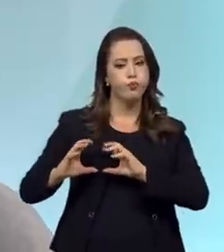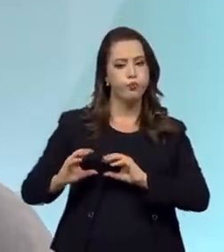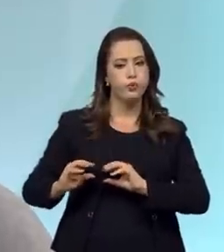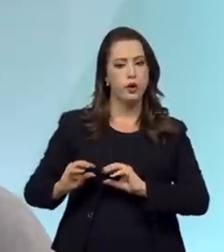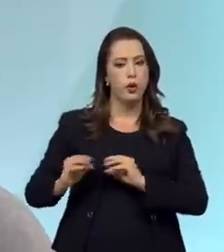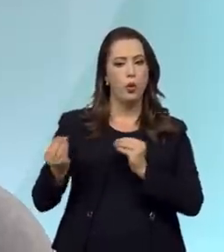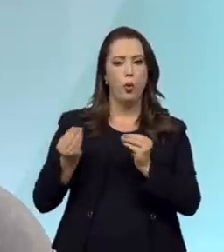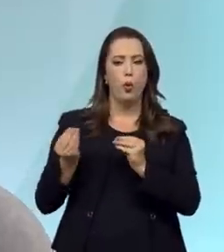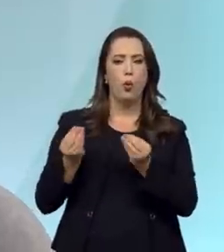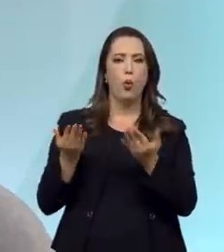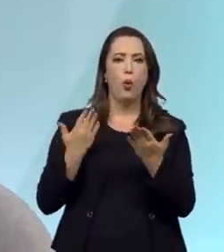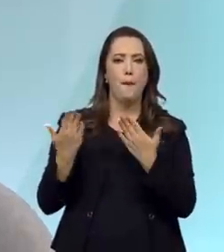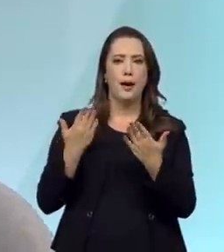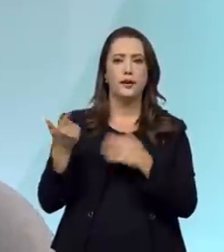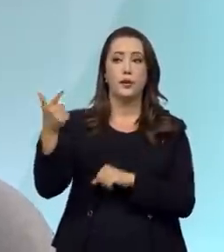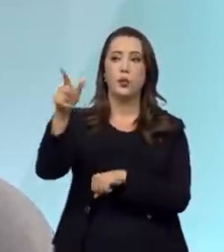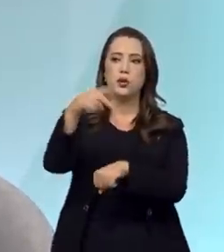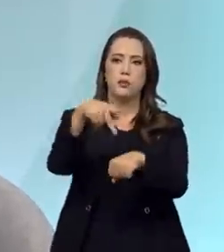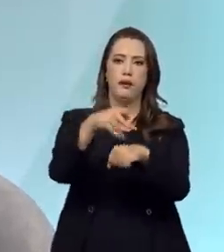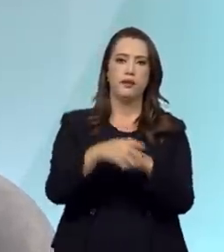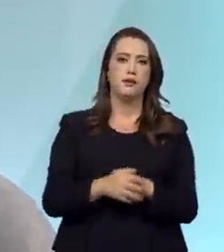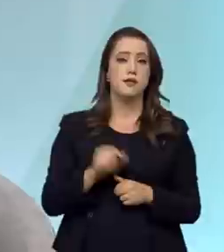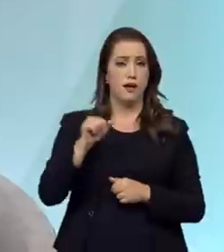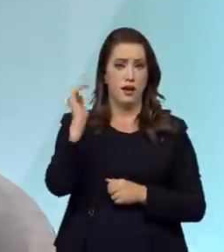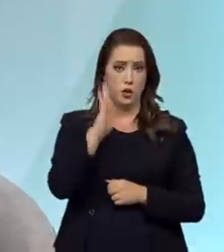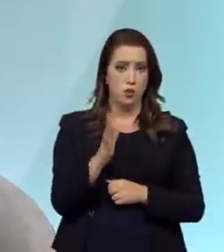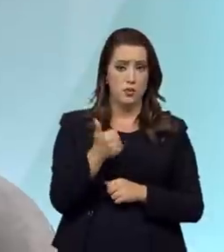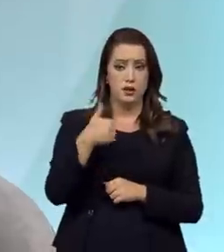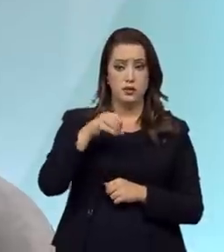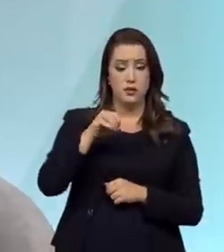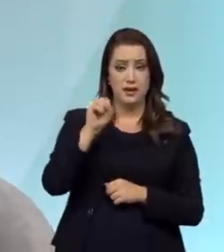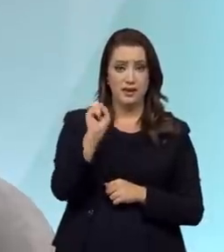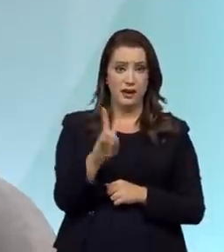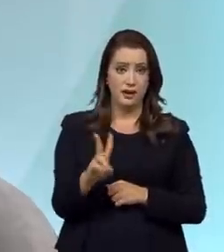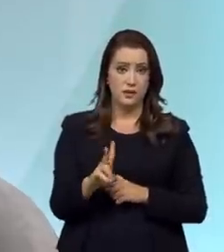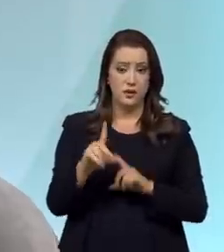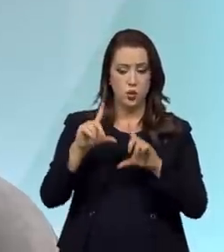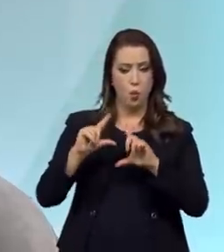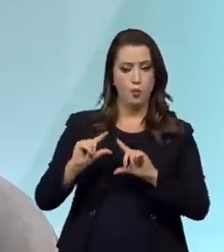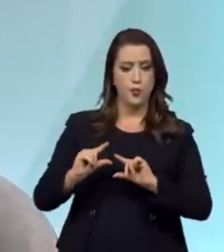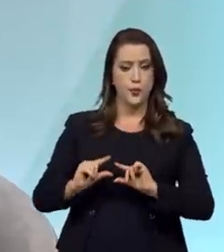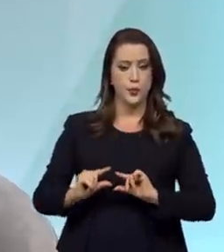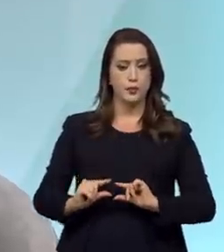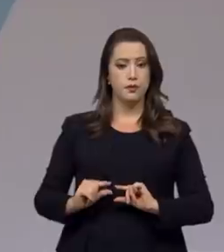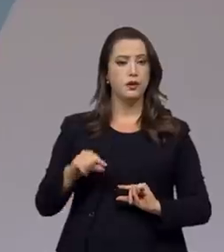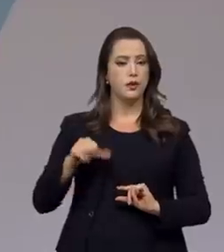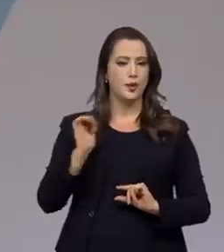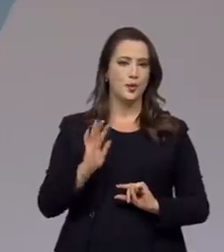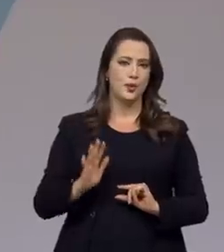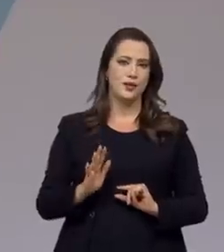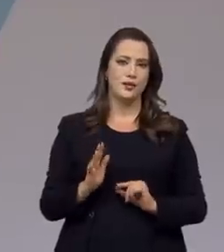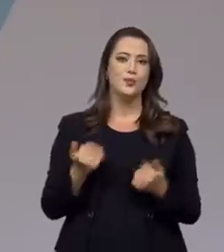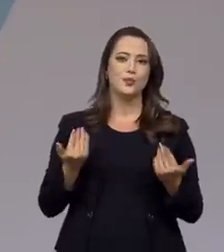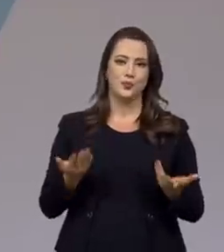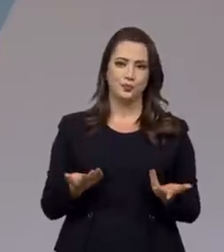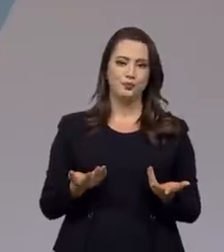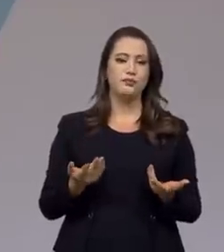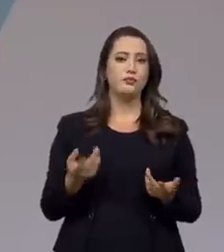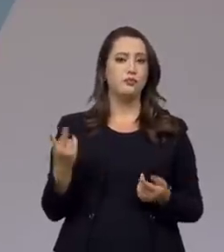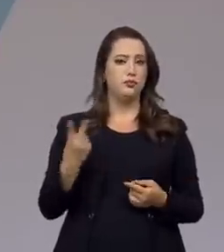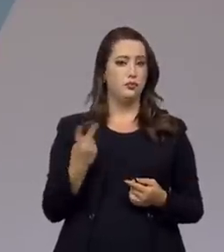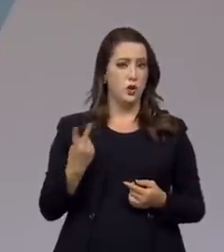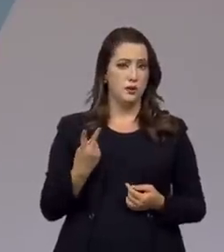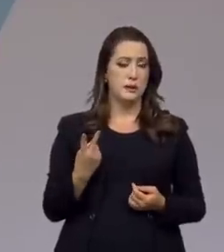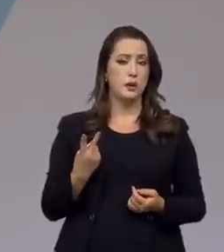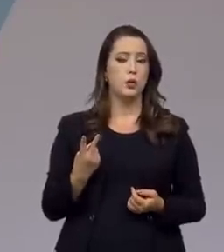desenvolvidos e industrializados chega a ser dez vezes menor em alguns casos a redução de emissão aqui no Brasil segundo o